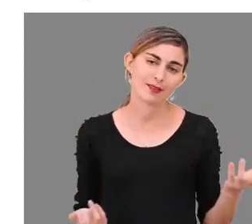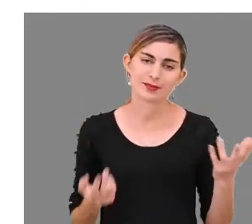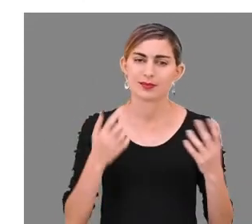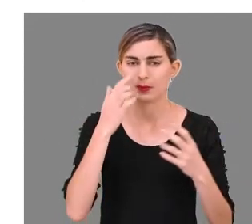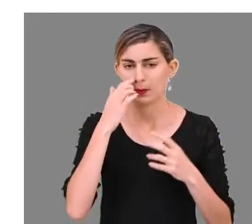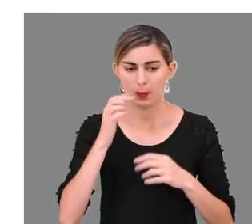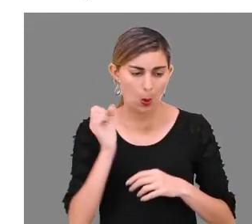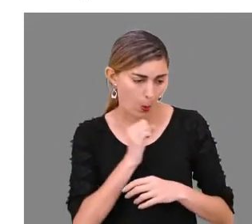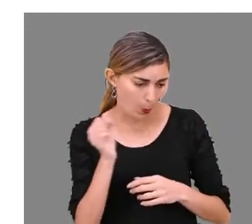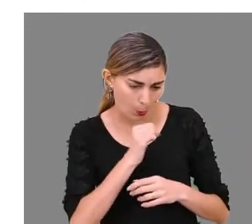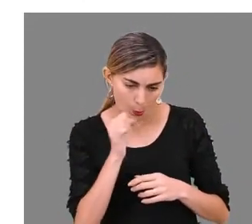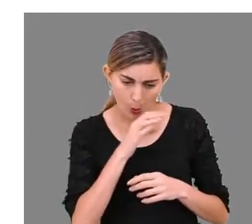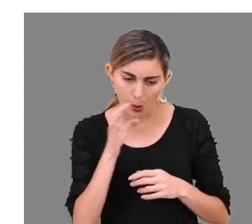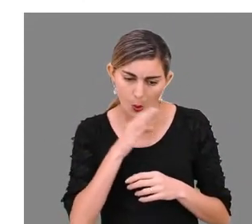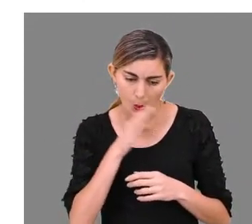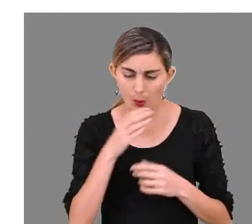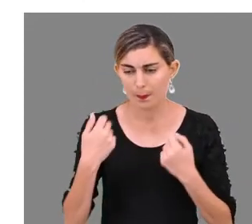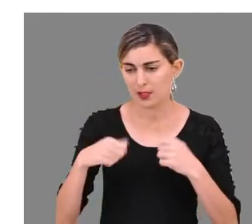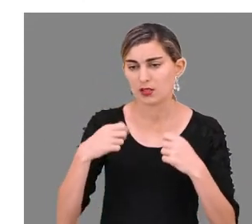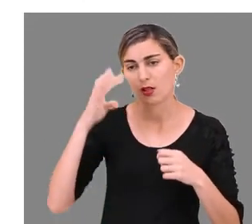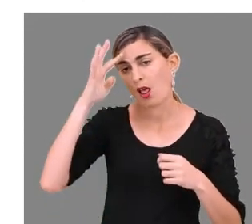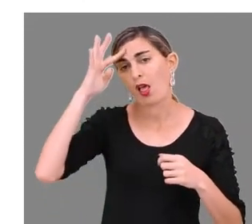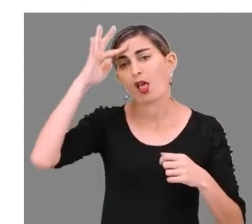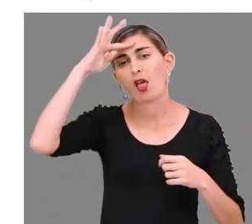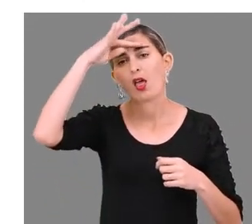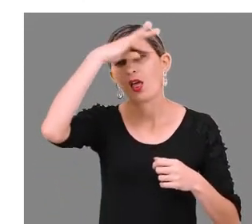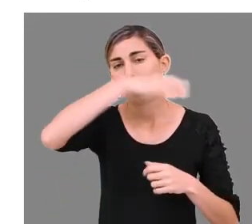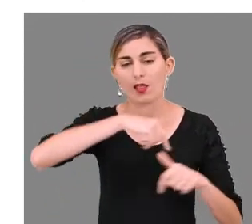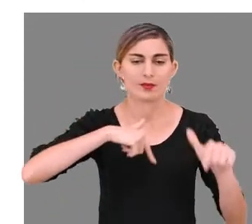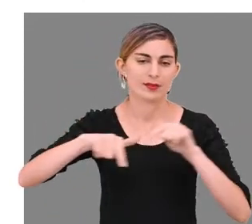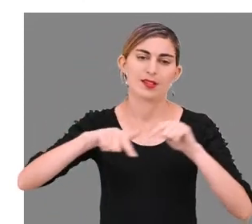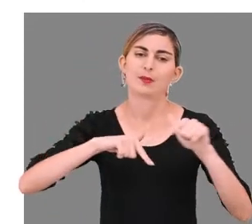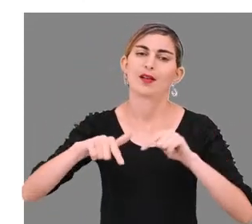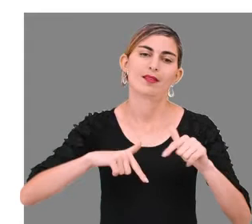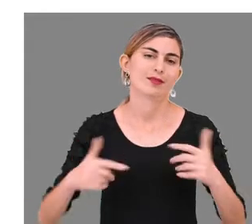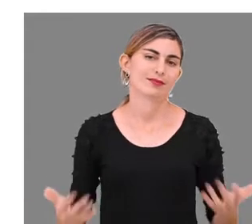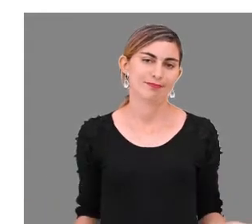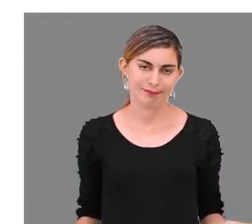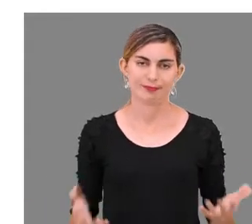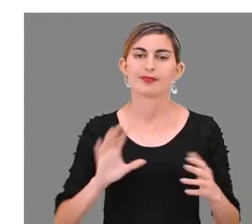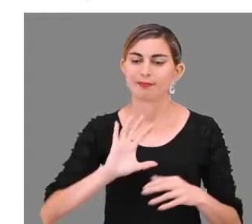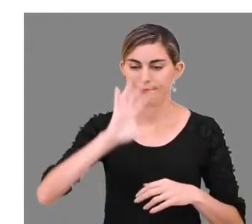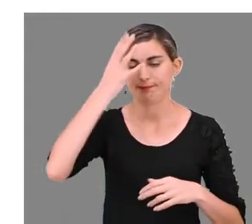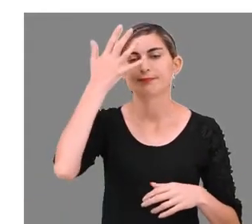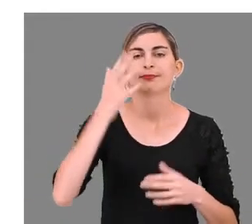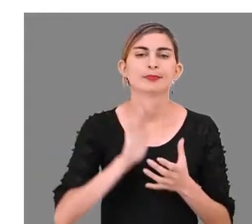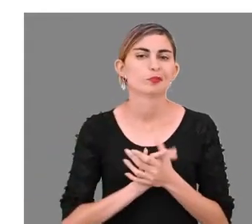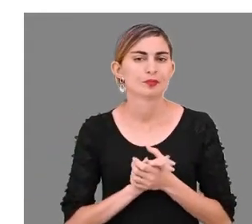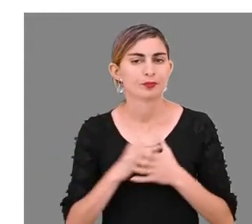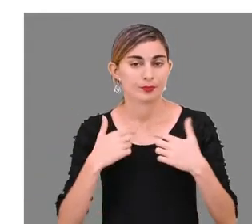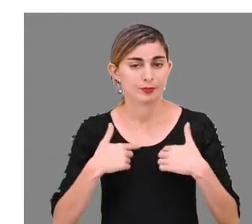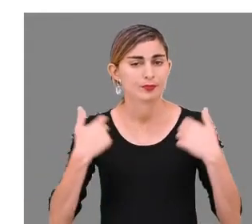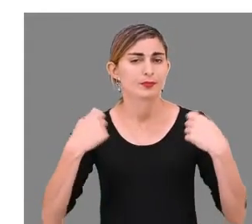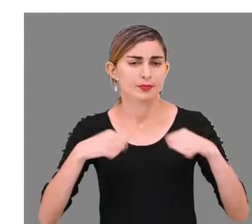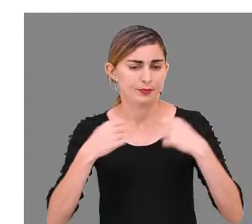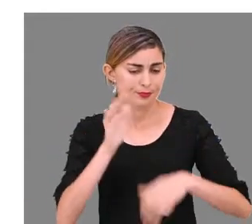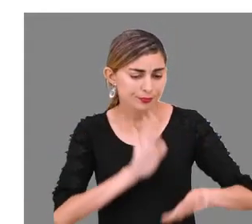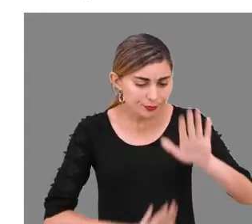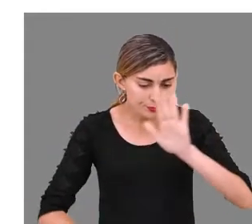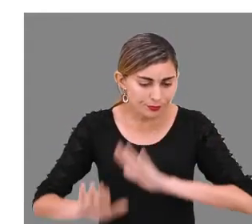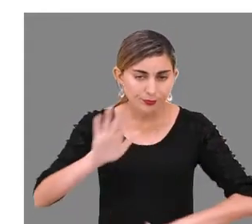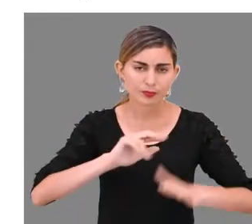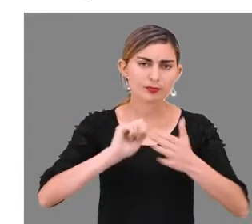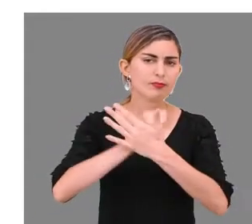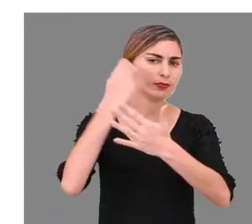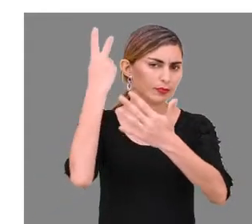então estamos na correria e às vezes ficamos desatentos àquela atividade que estamos desenvolvendo. Então, devemos ter muito